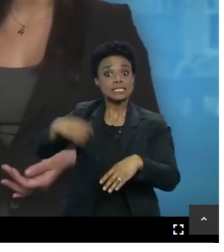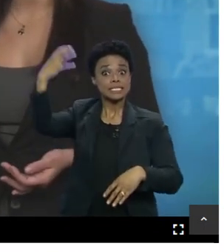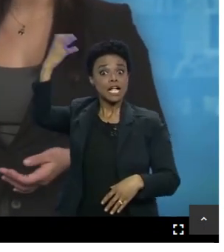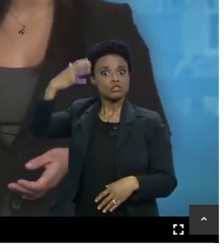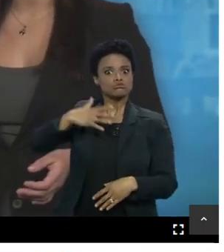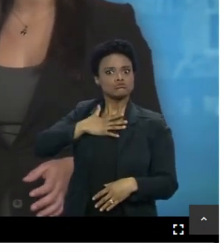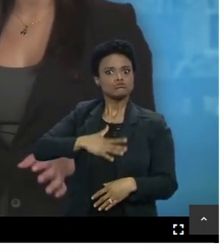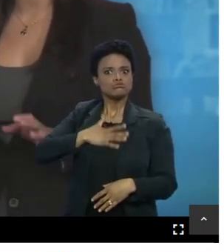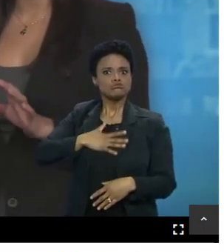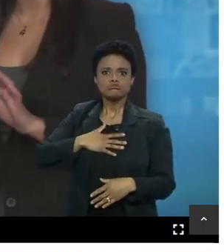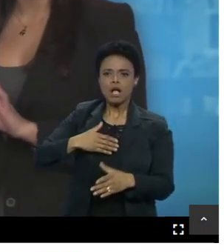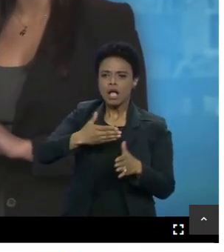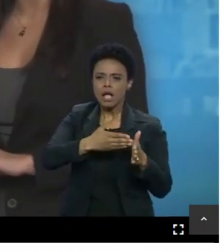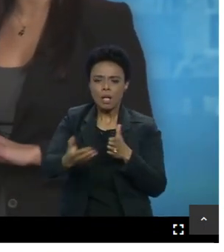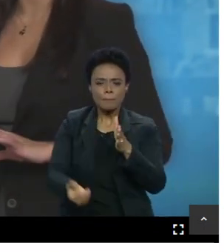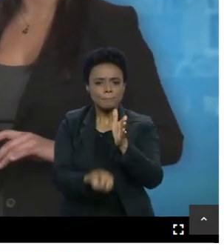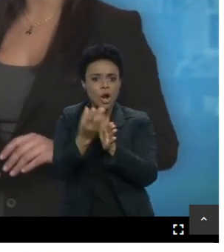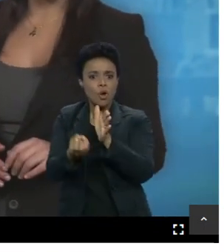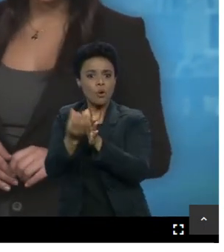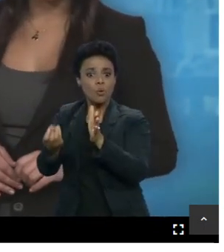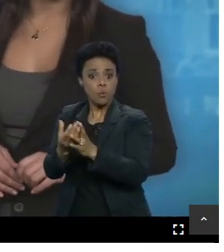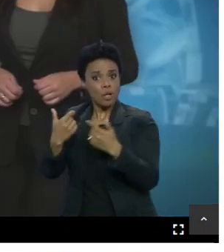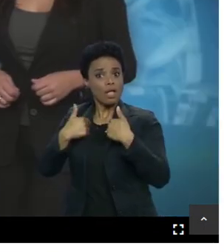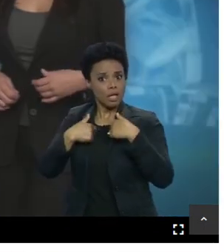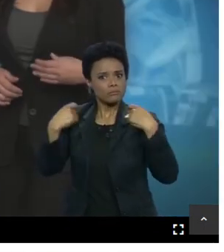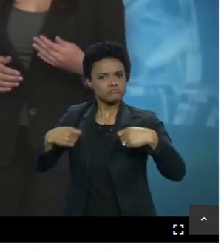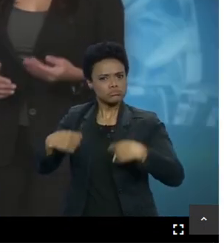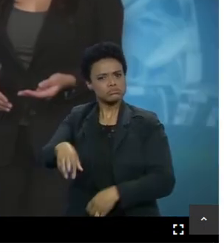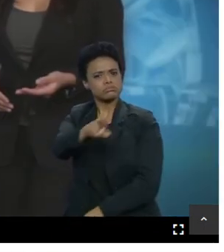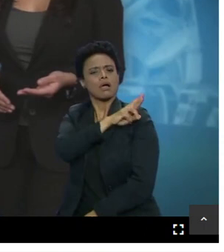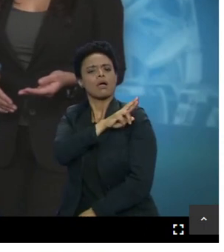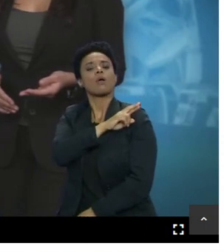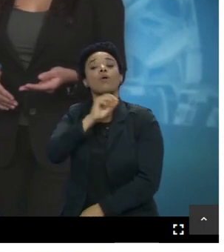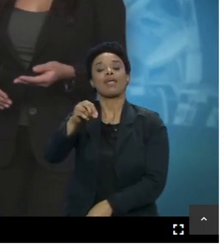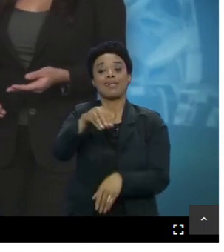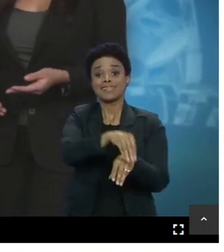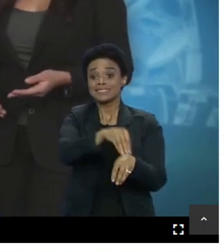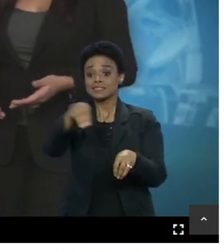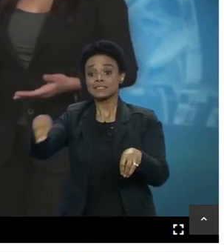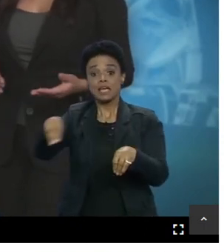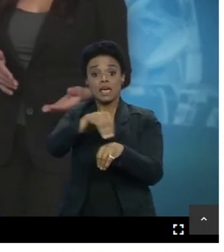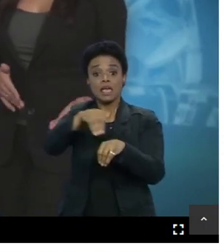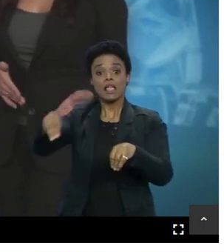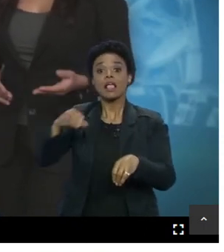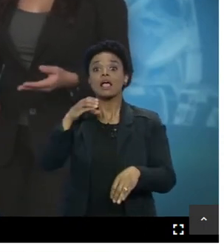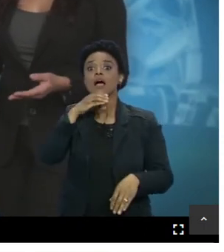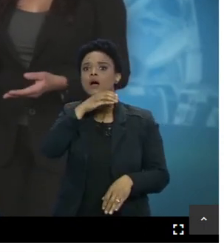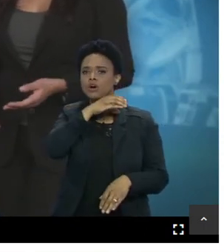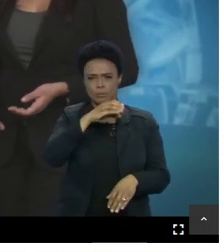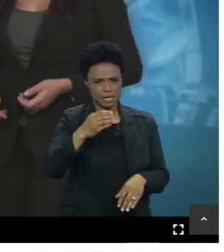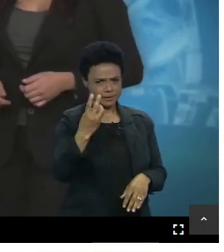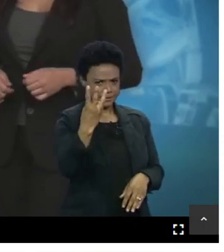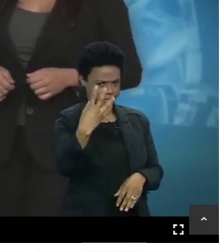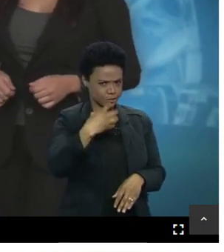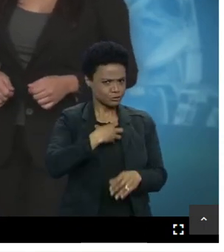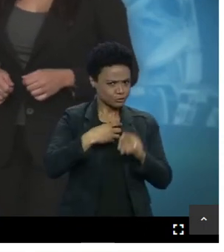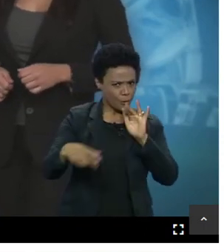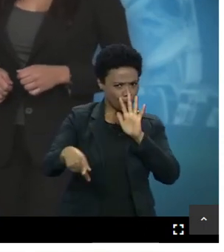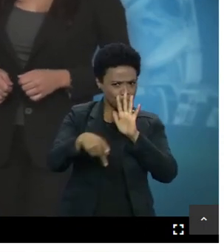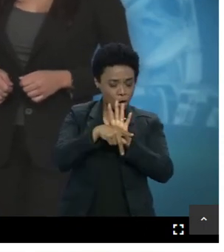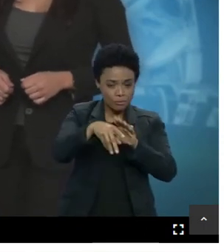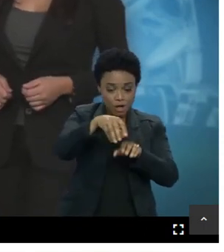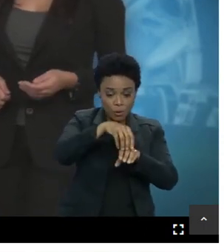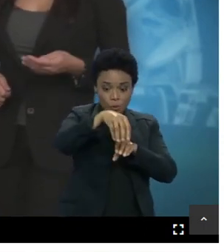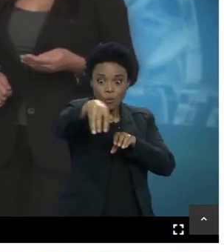preciso dominar as questões referentes à transferência de calor. Existem 3 mecanismos físicos que fundamentam os processos de transferência